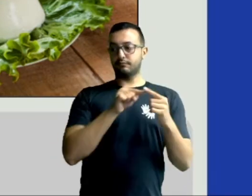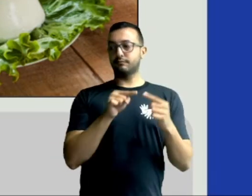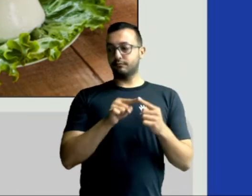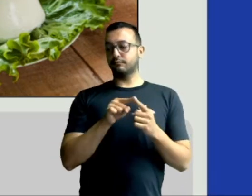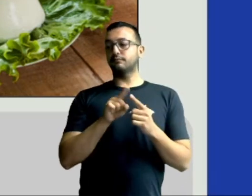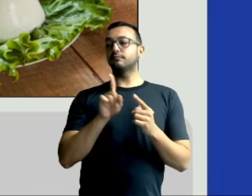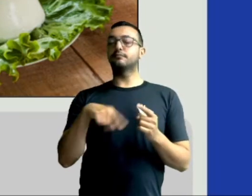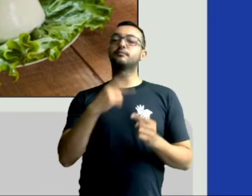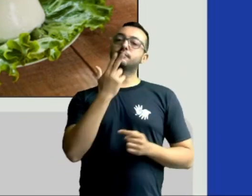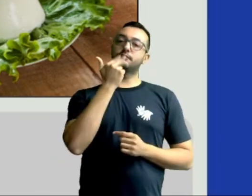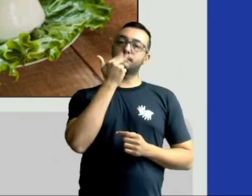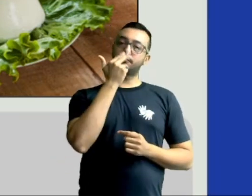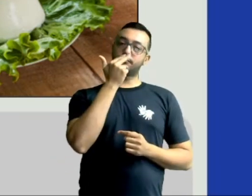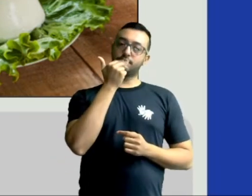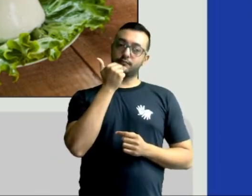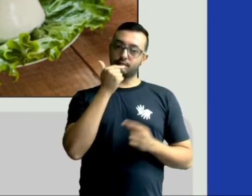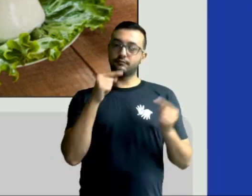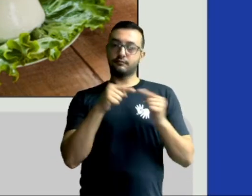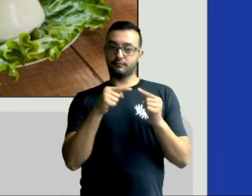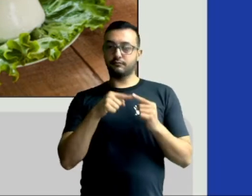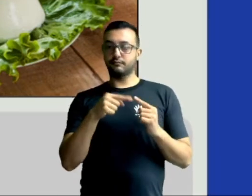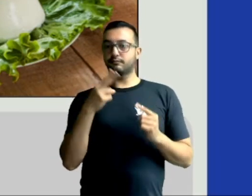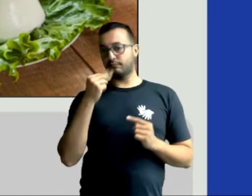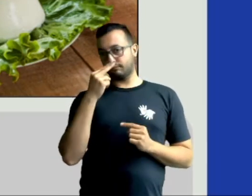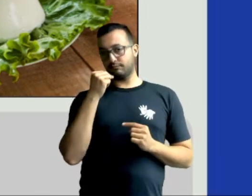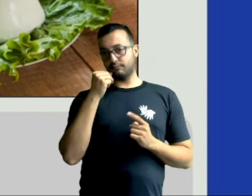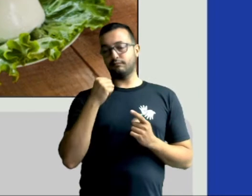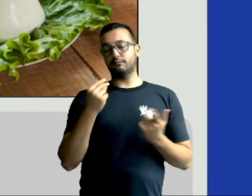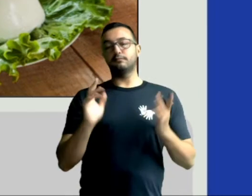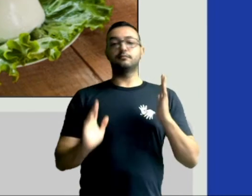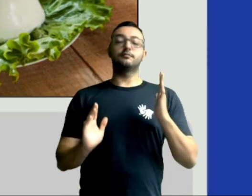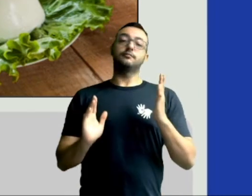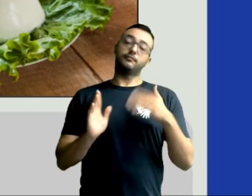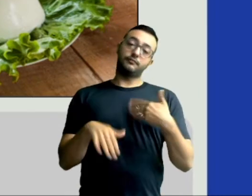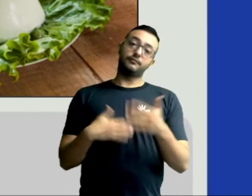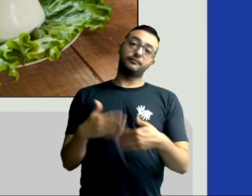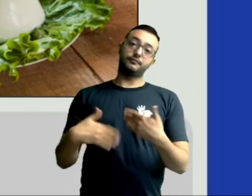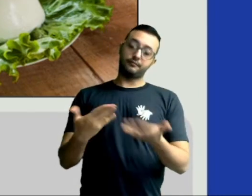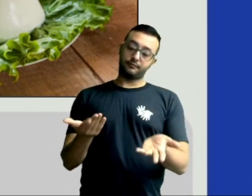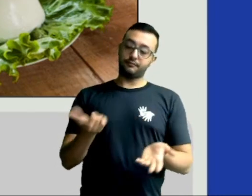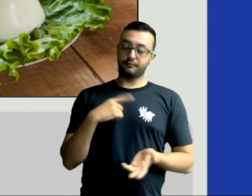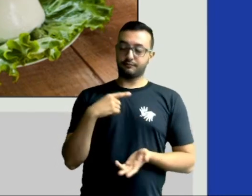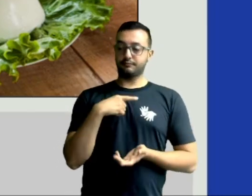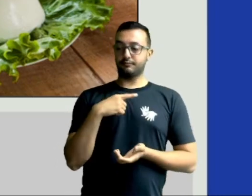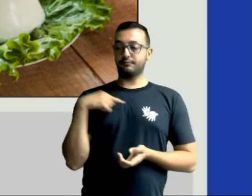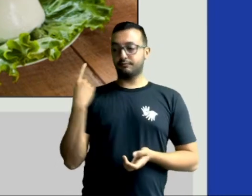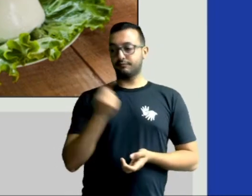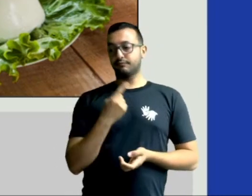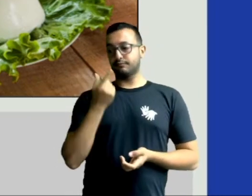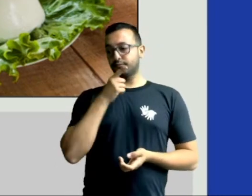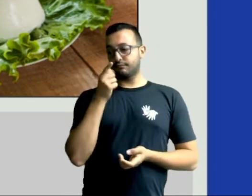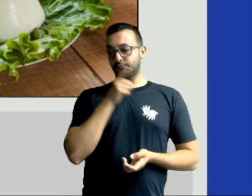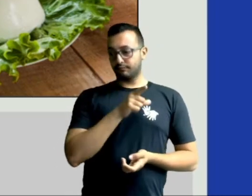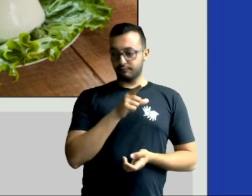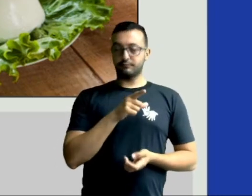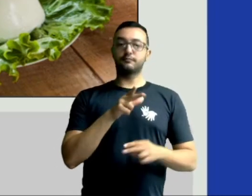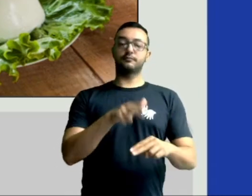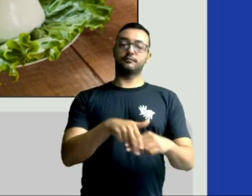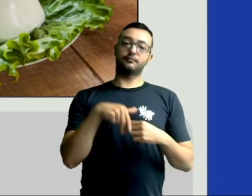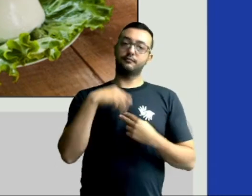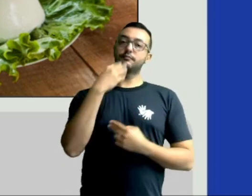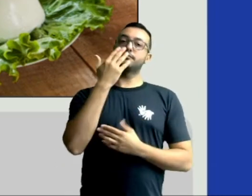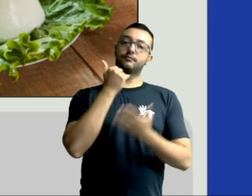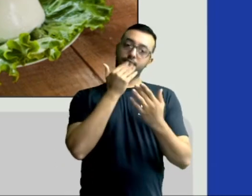com a área da nutrição, tá certo? Que é justamente aquele processo, né, onde nós vamos obter, através